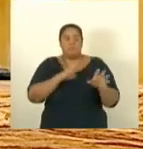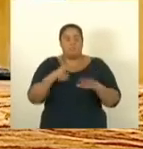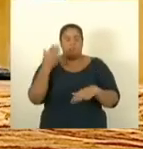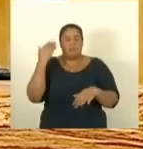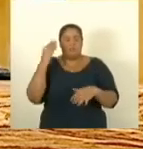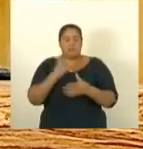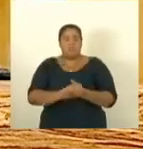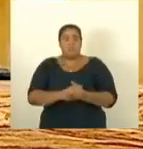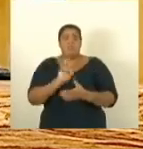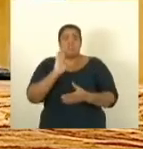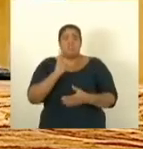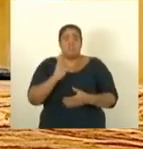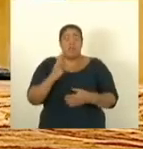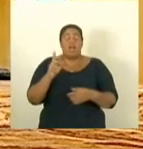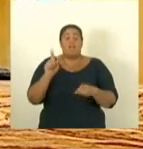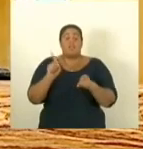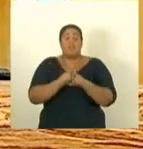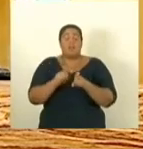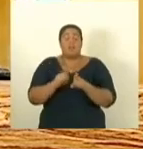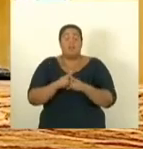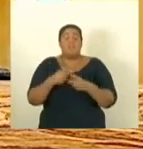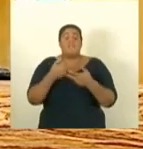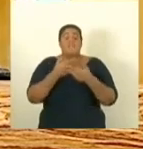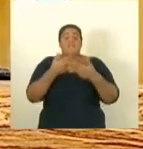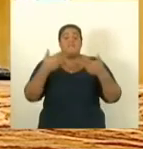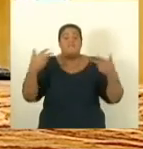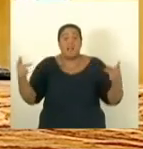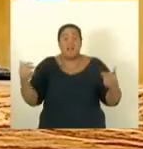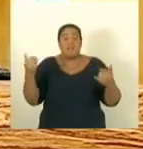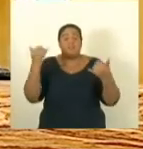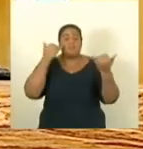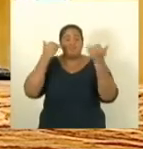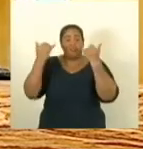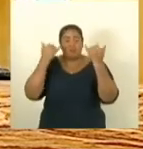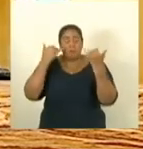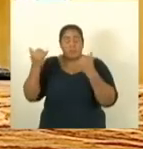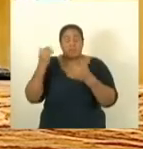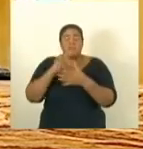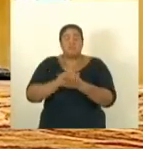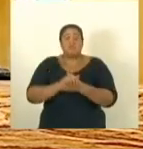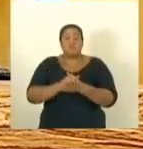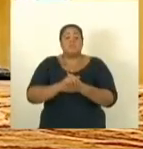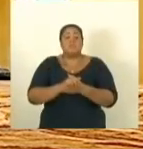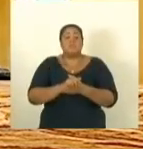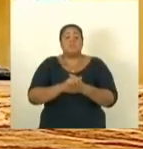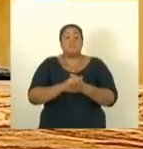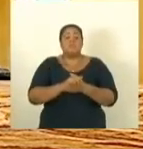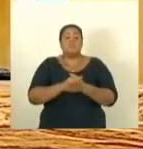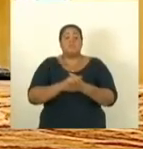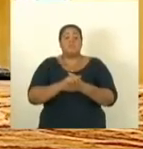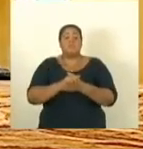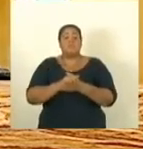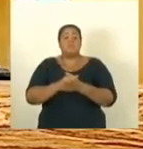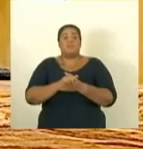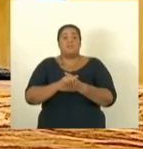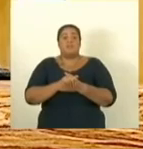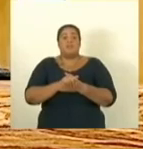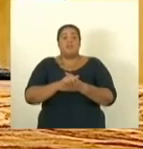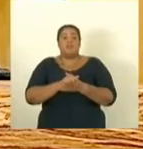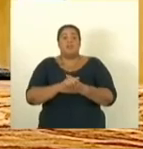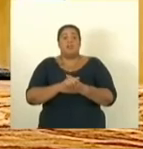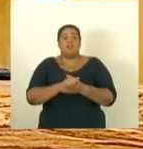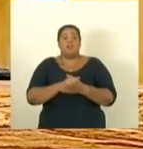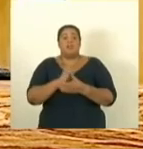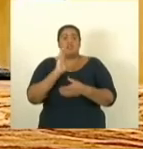uma série de denúncias com relação aos fatos, já que atuamos na polícia por 33 anos, e recebemos aí muitas informações.